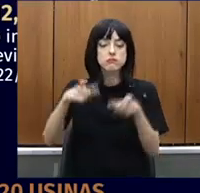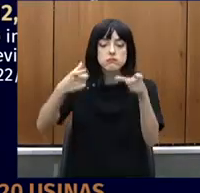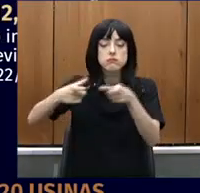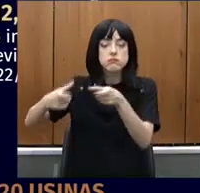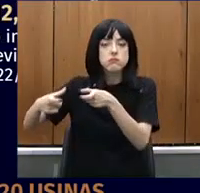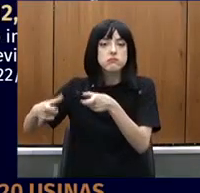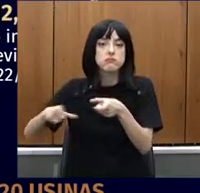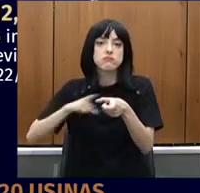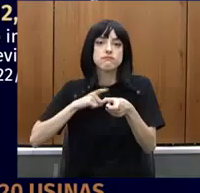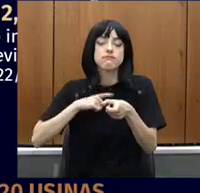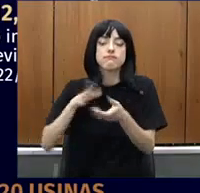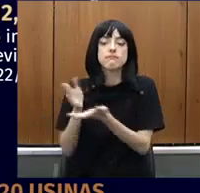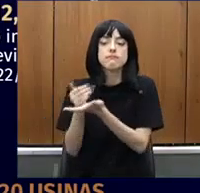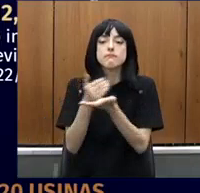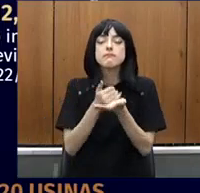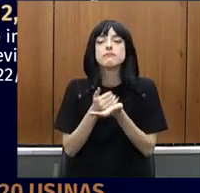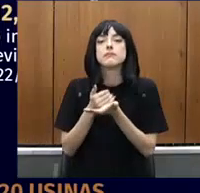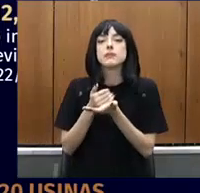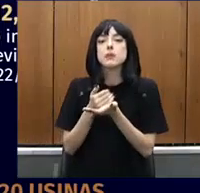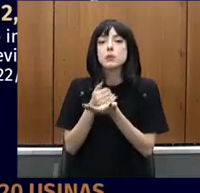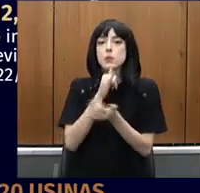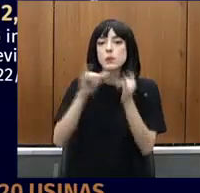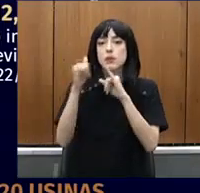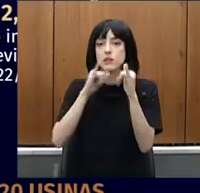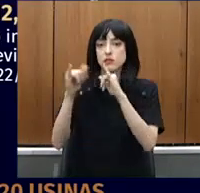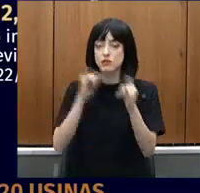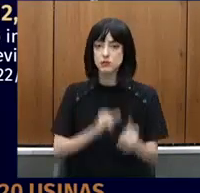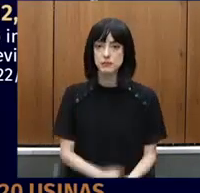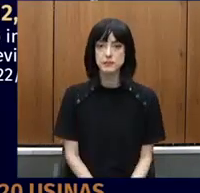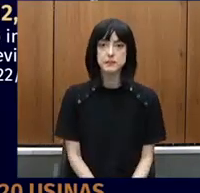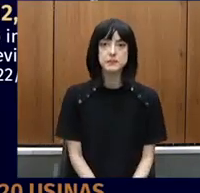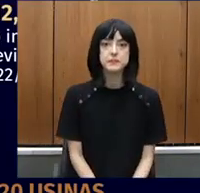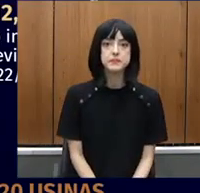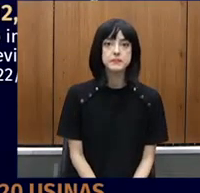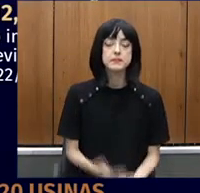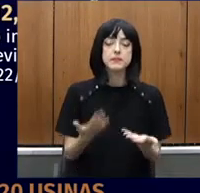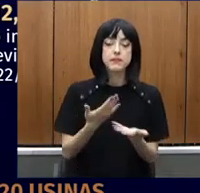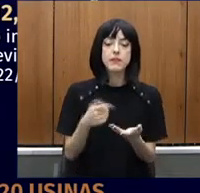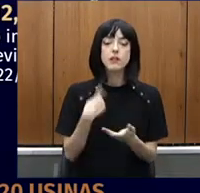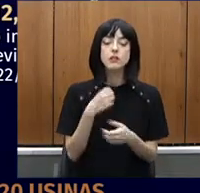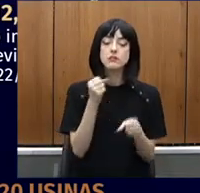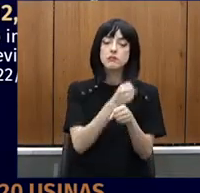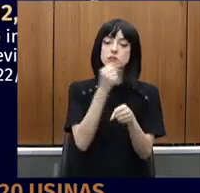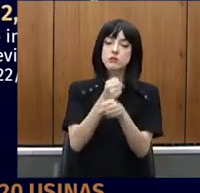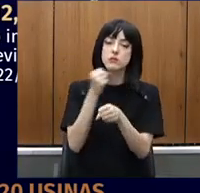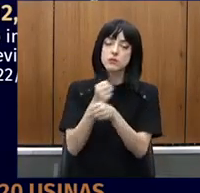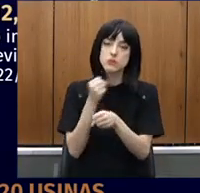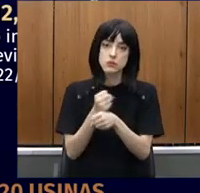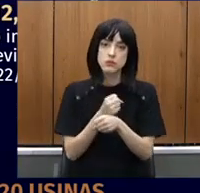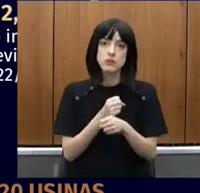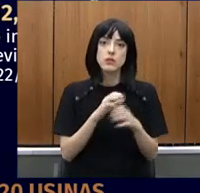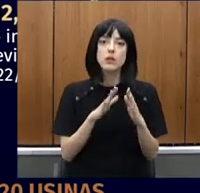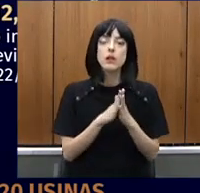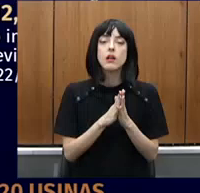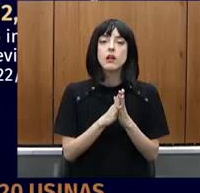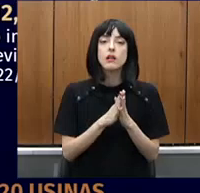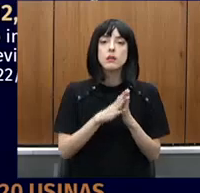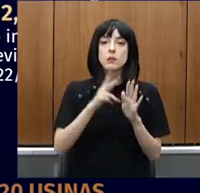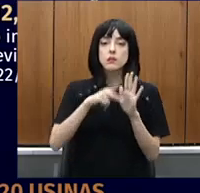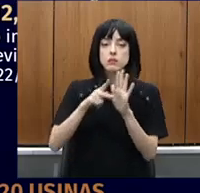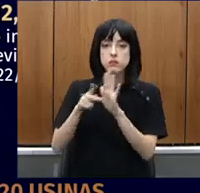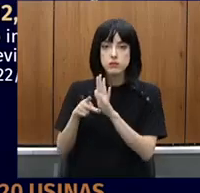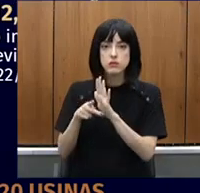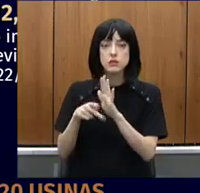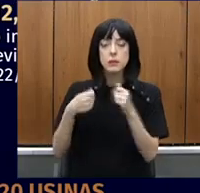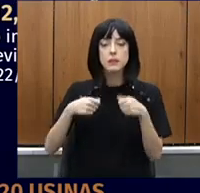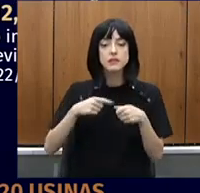estar construindo três colégios novos Todo projeto nosso ele ele tem a parte de fotovoltaica inserida